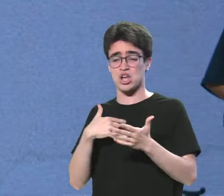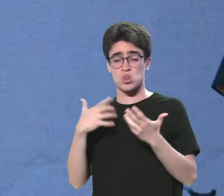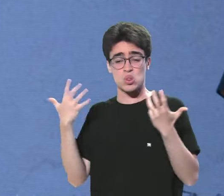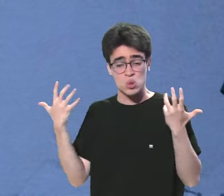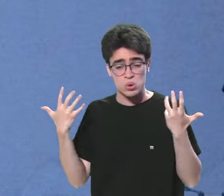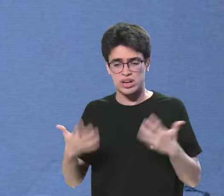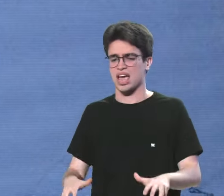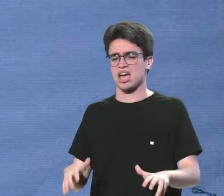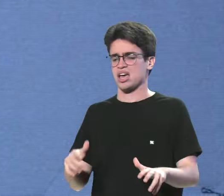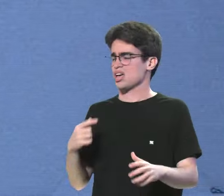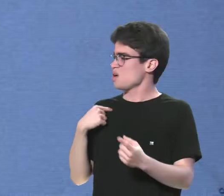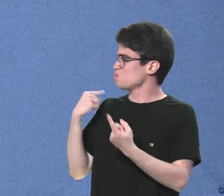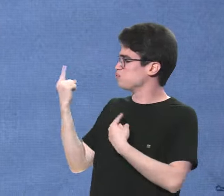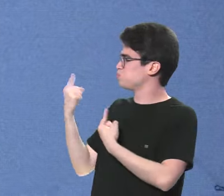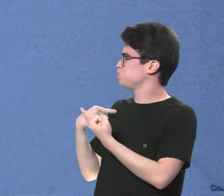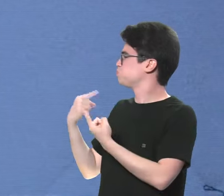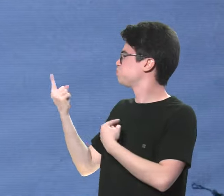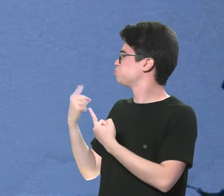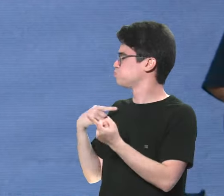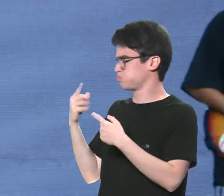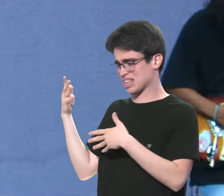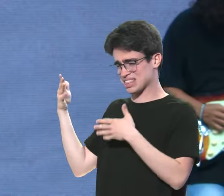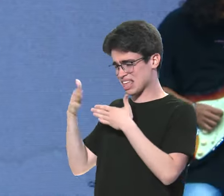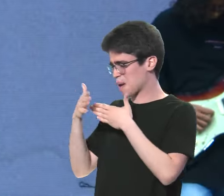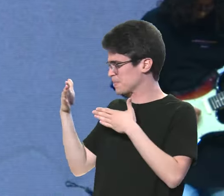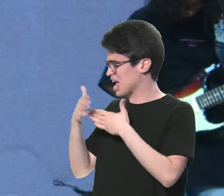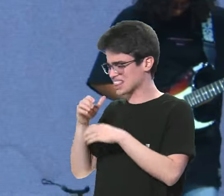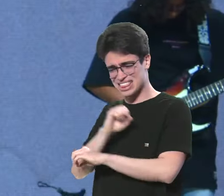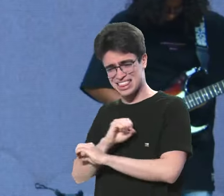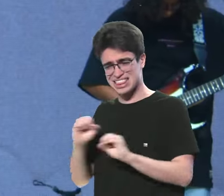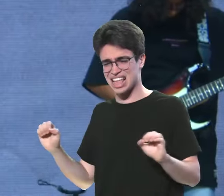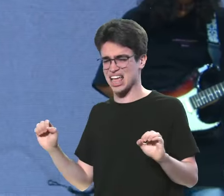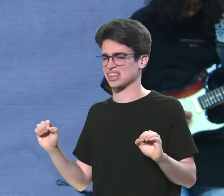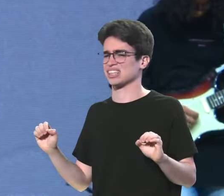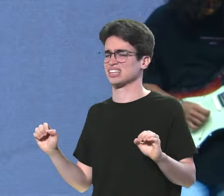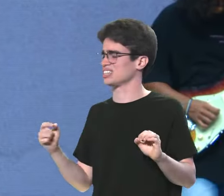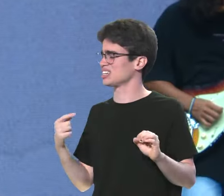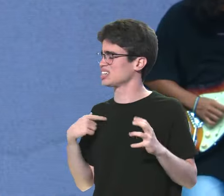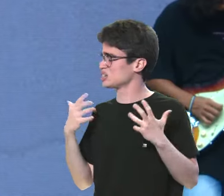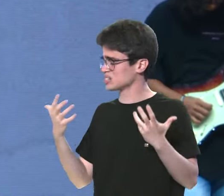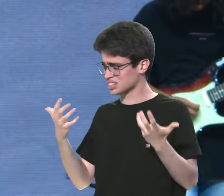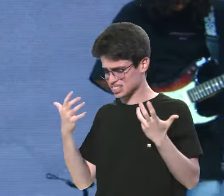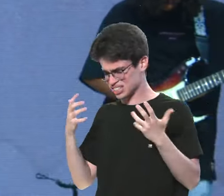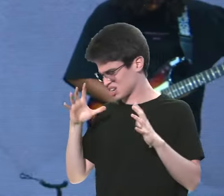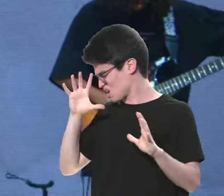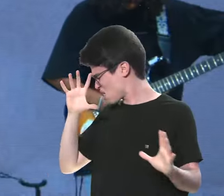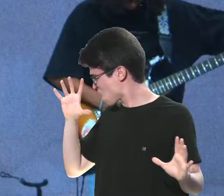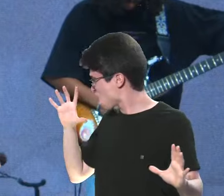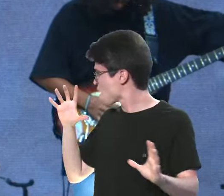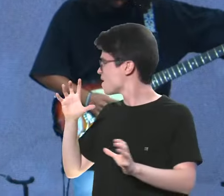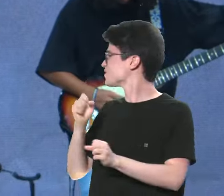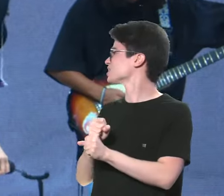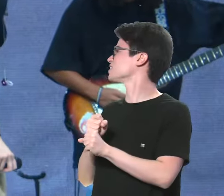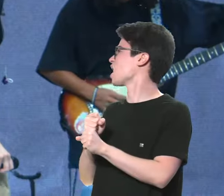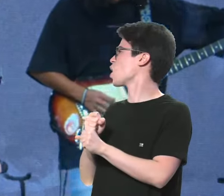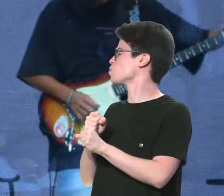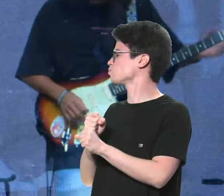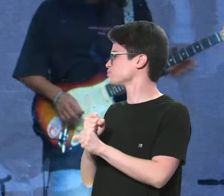entre nós e o Senhor Jesus nós queremos ter total Jesus convicção